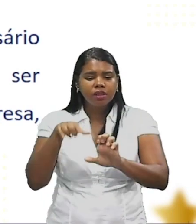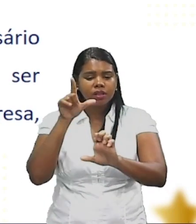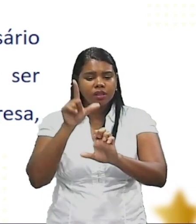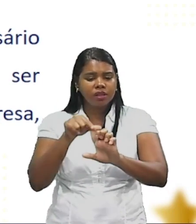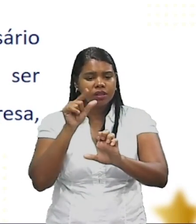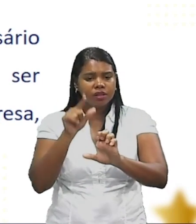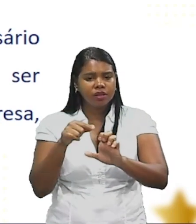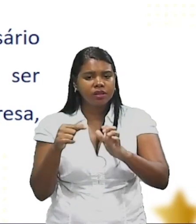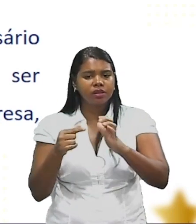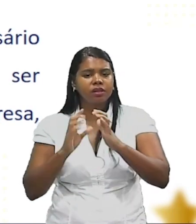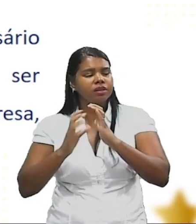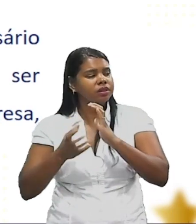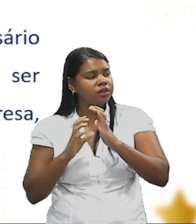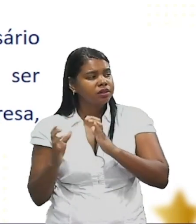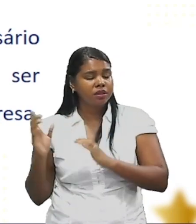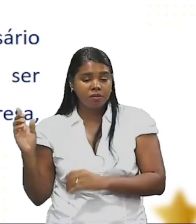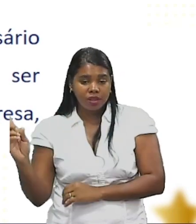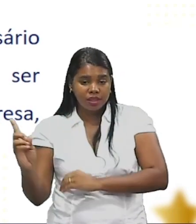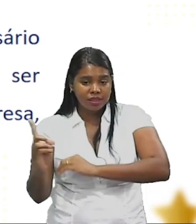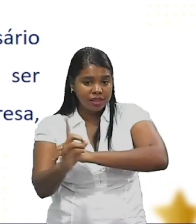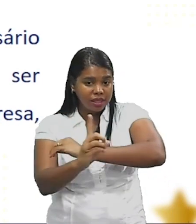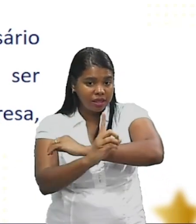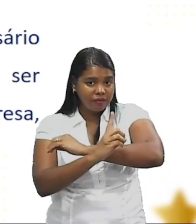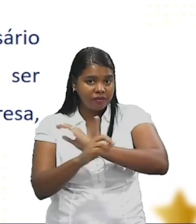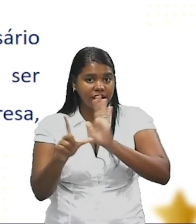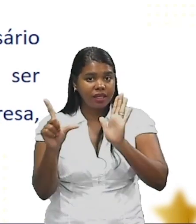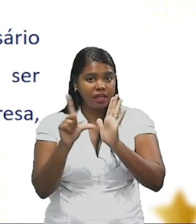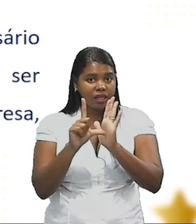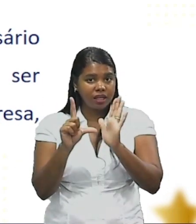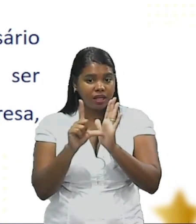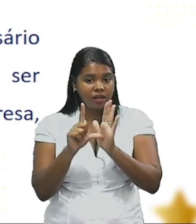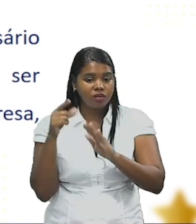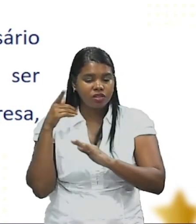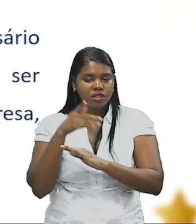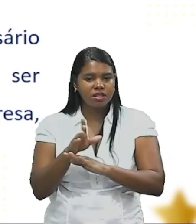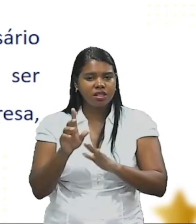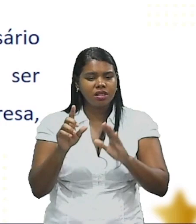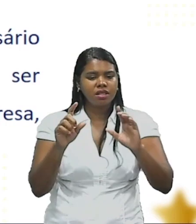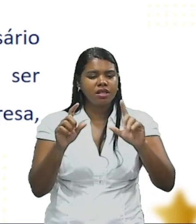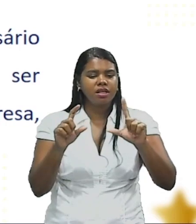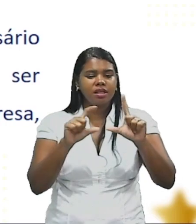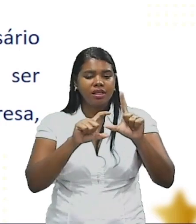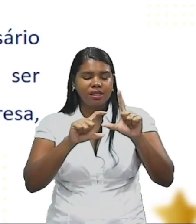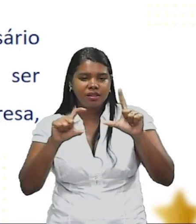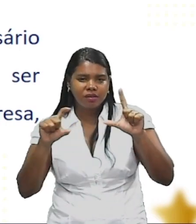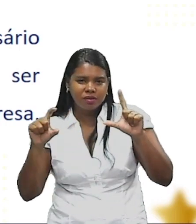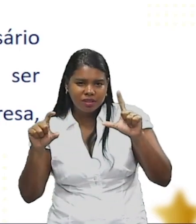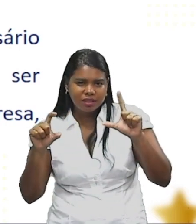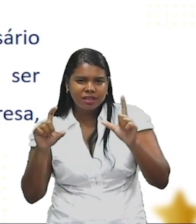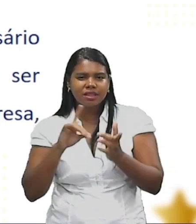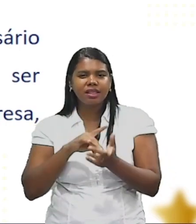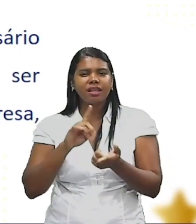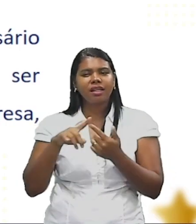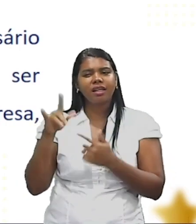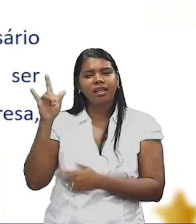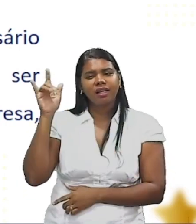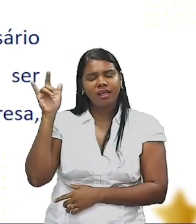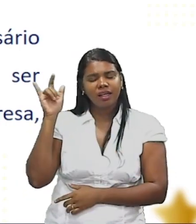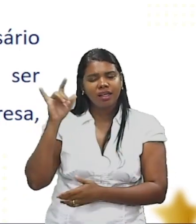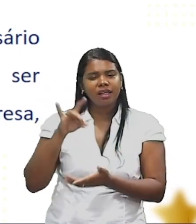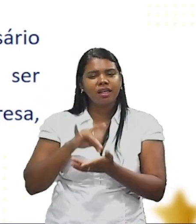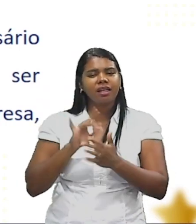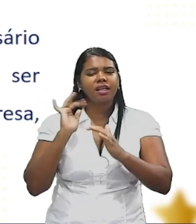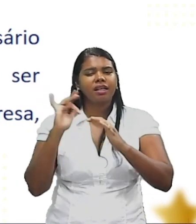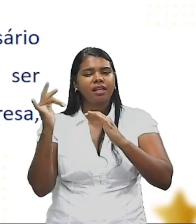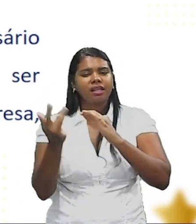eu passar na frente da loja, se eu entrar no site, entrar na rede social, entrar no perfil da rede social,